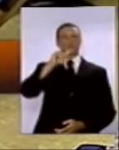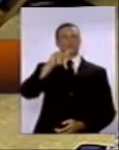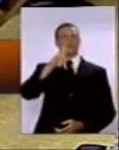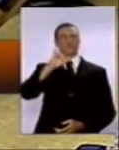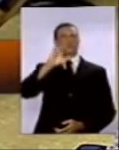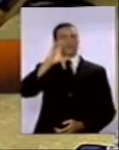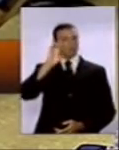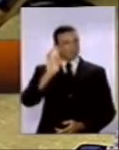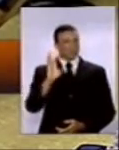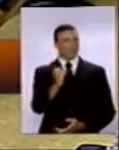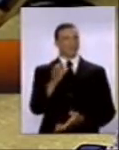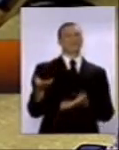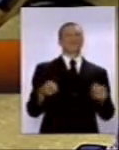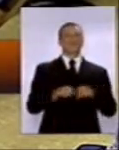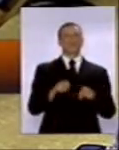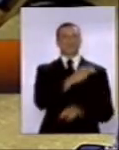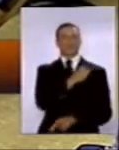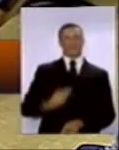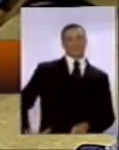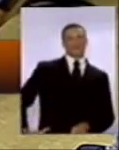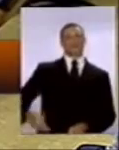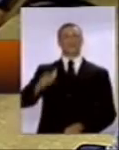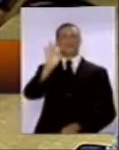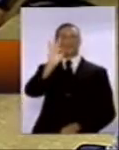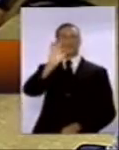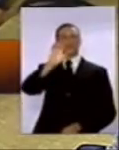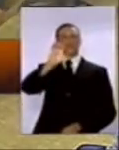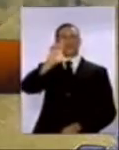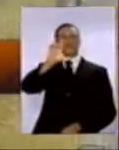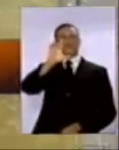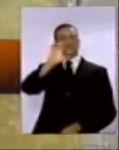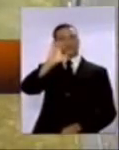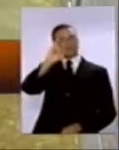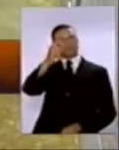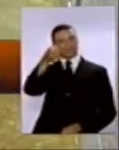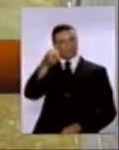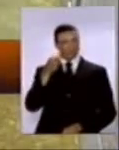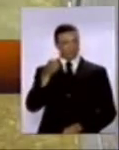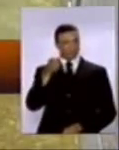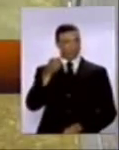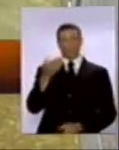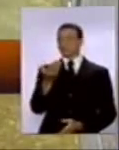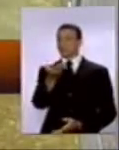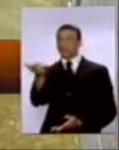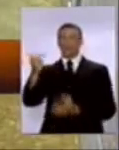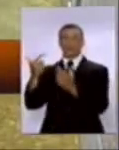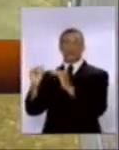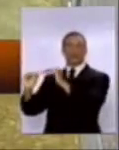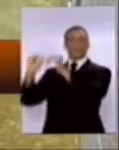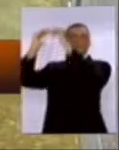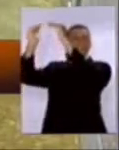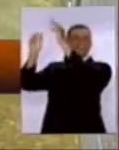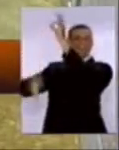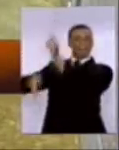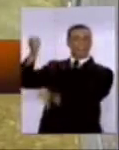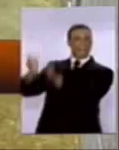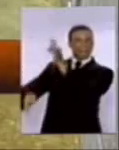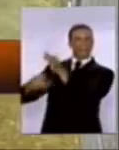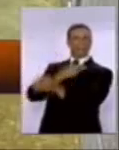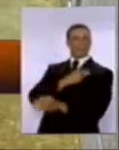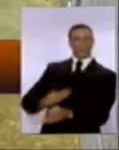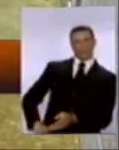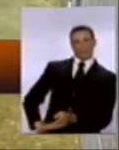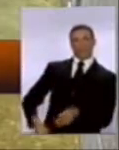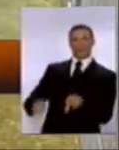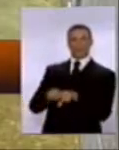tribunal de justiça ministro felix fischer a pessoa de quem são cumprimentados os ministros de tribunais superiores o presidente do